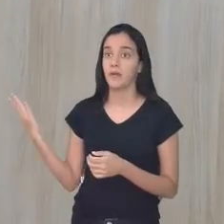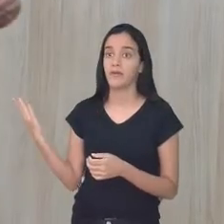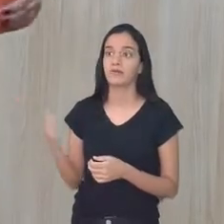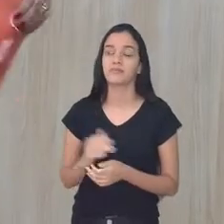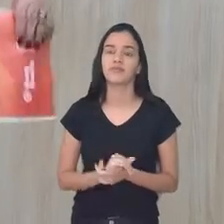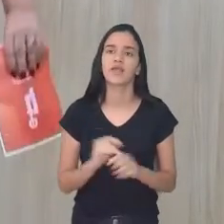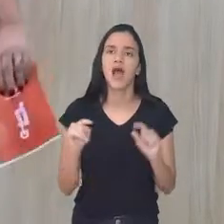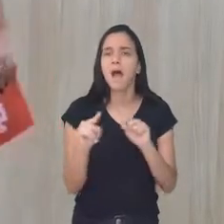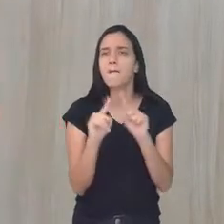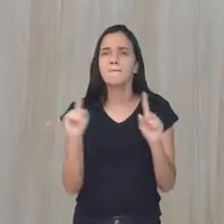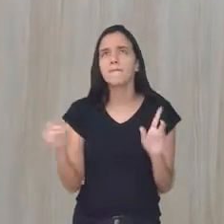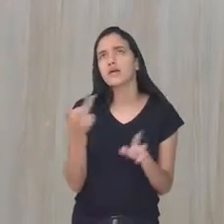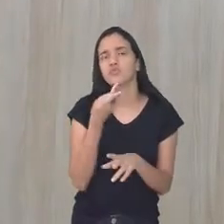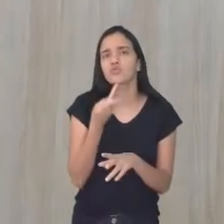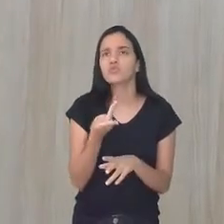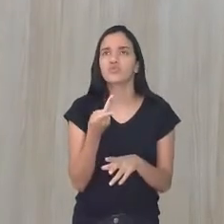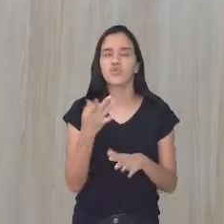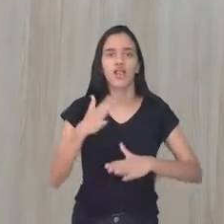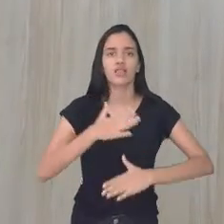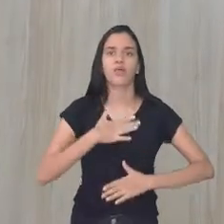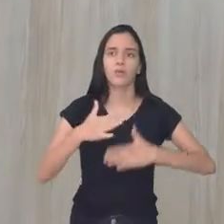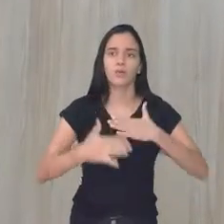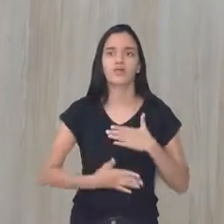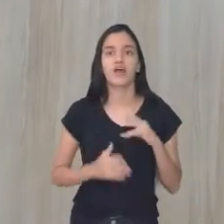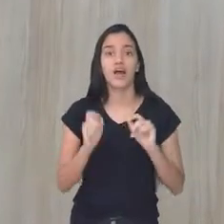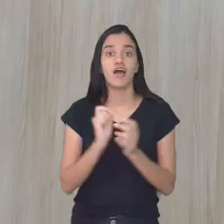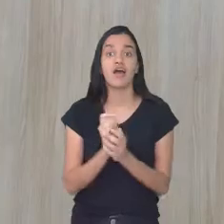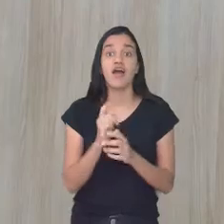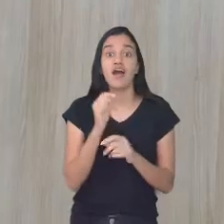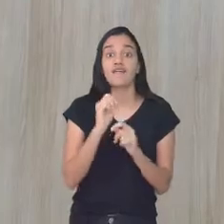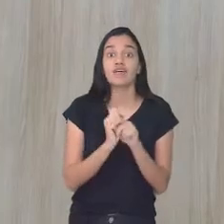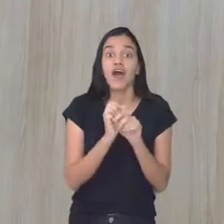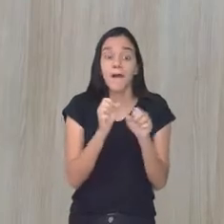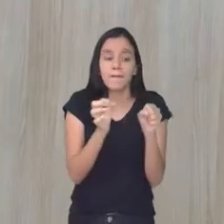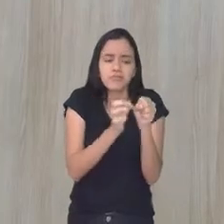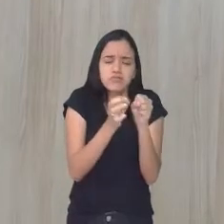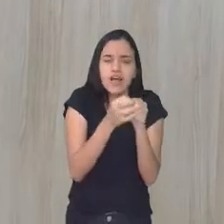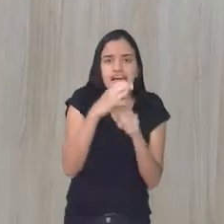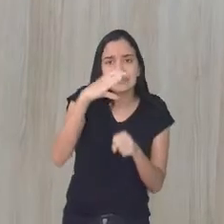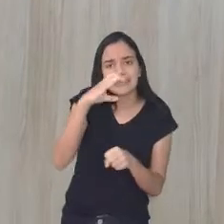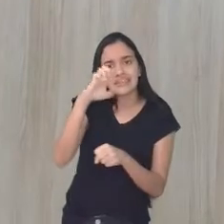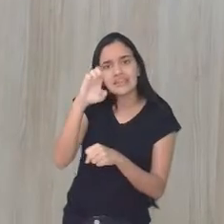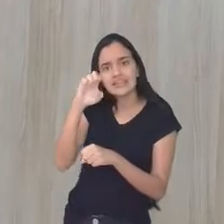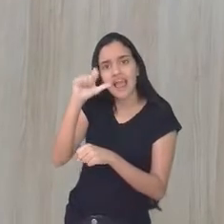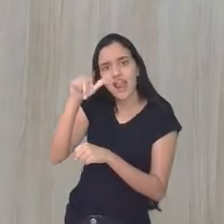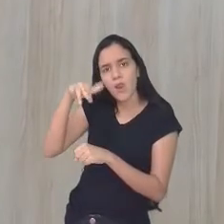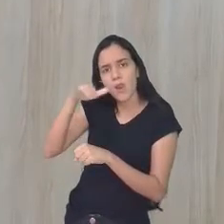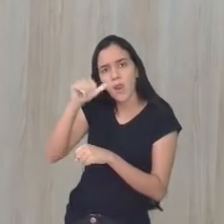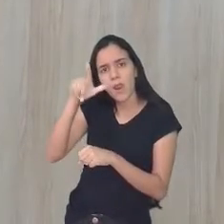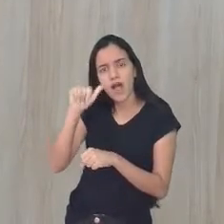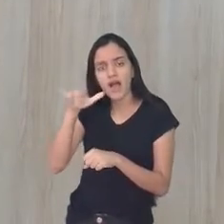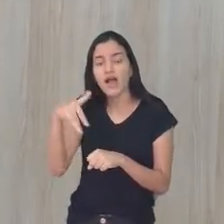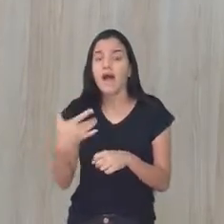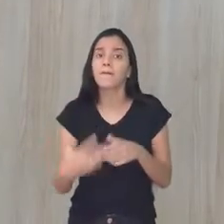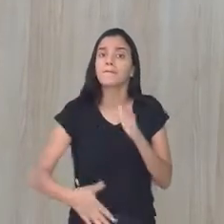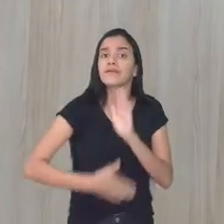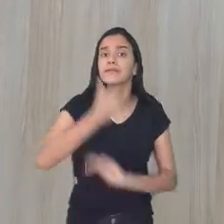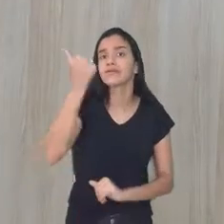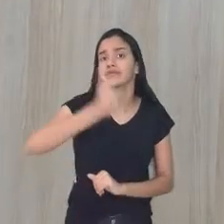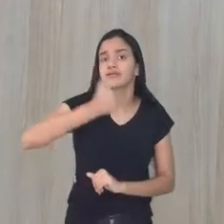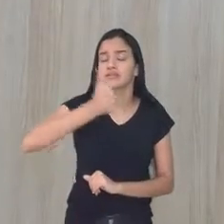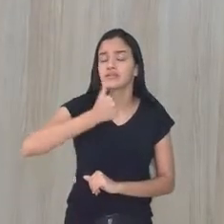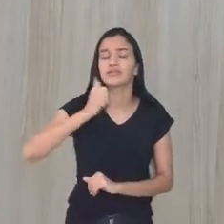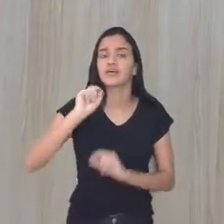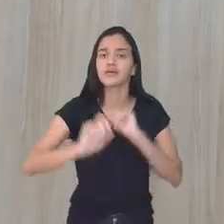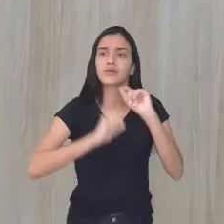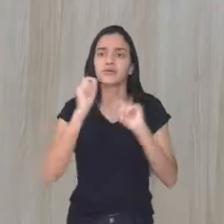aí. Mas quando a gente fala do corpo humano, a gente vai falar da primeira célula. Não é isso, pessoal? E em relação à primeira célula, nós